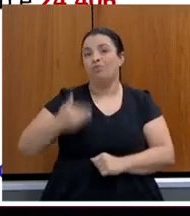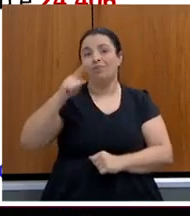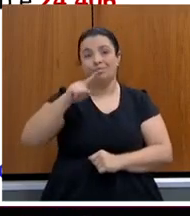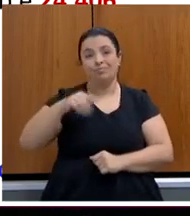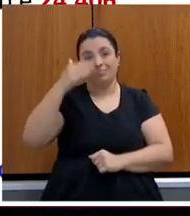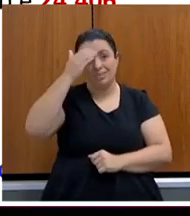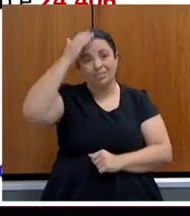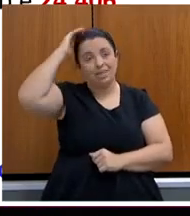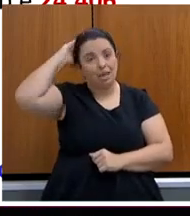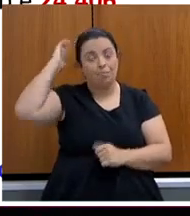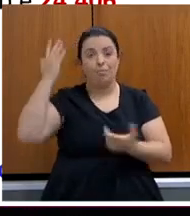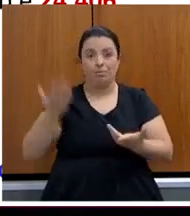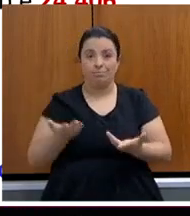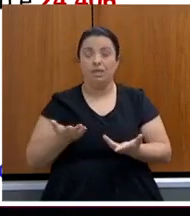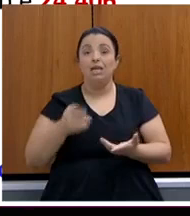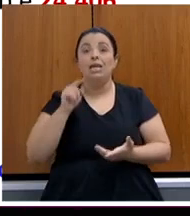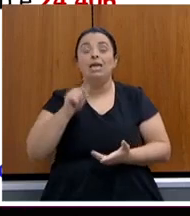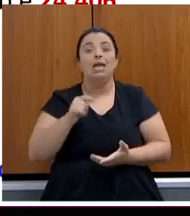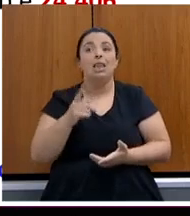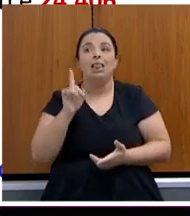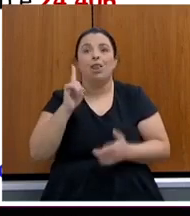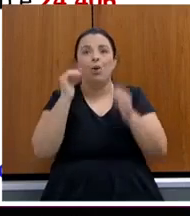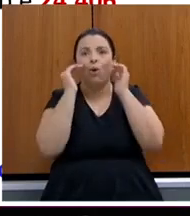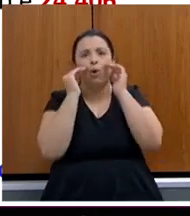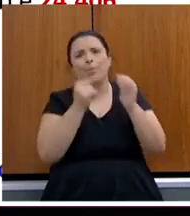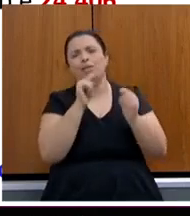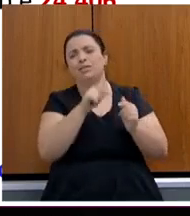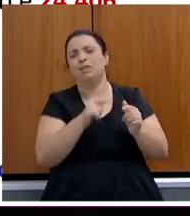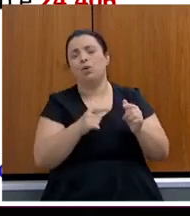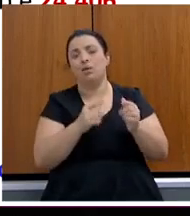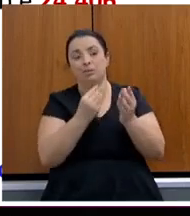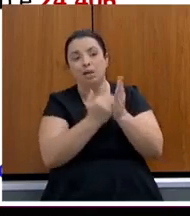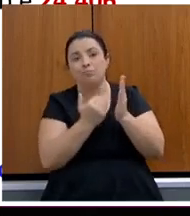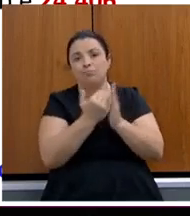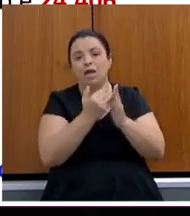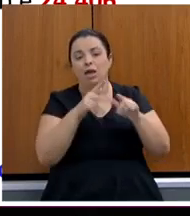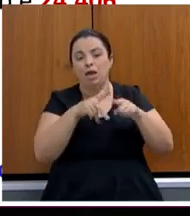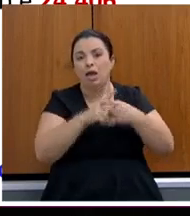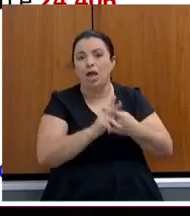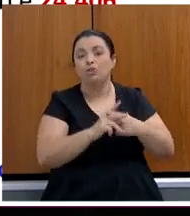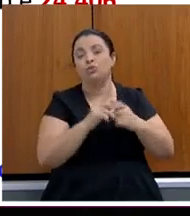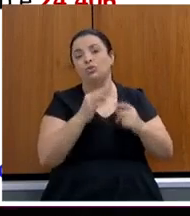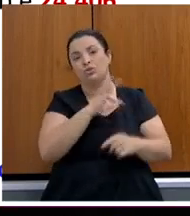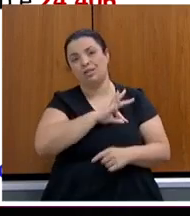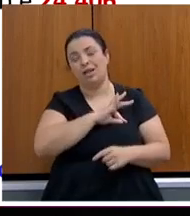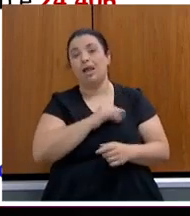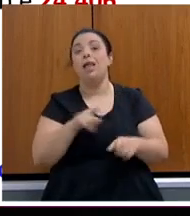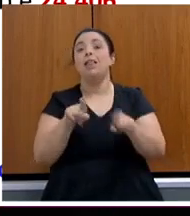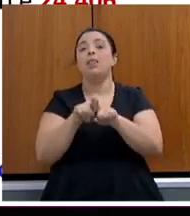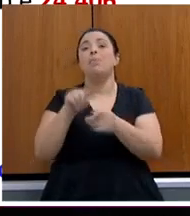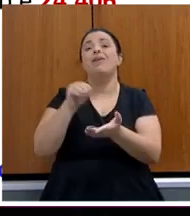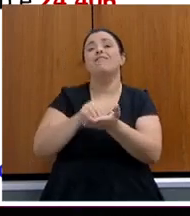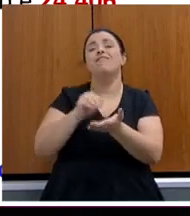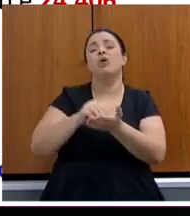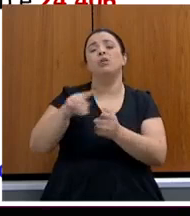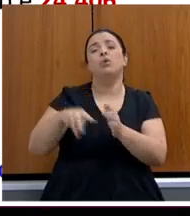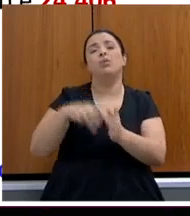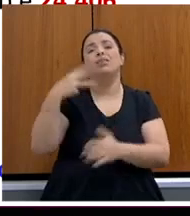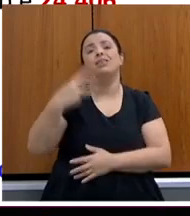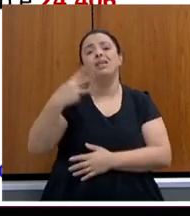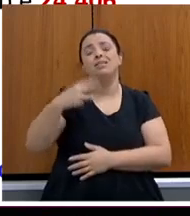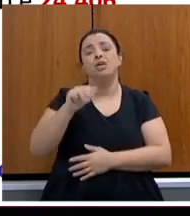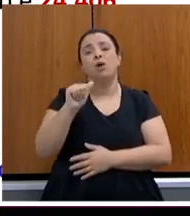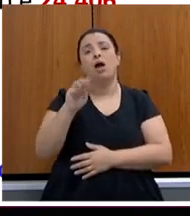que o governo Zema não não se praticou e falta a incorporação de um terceiro abono que é prevista em lei estadual